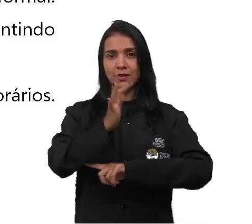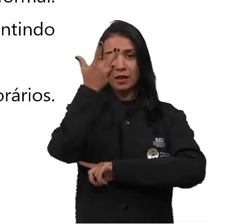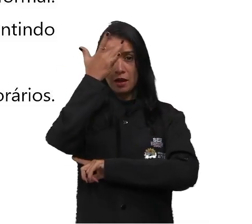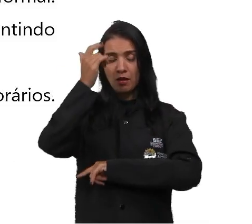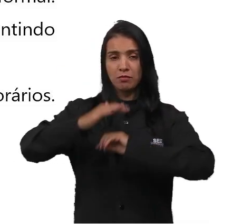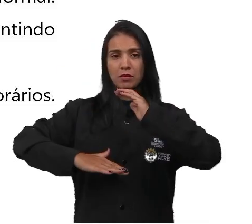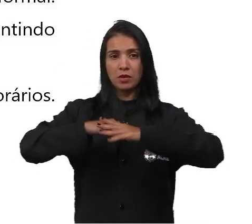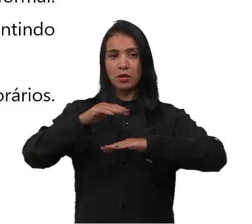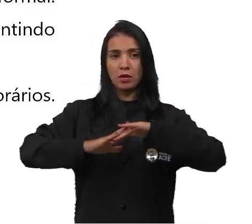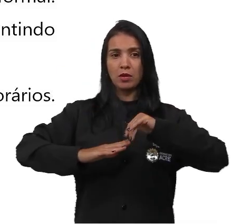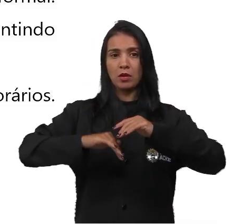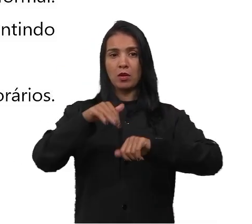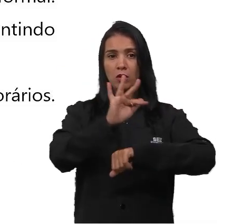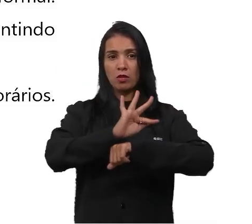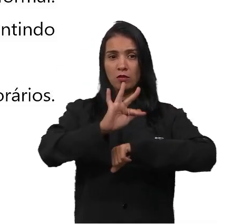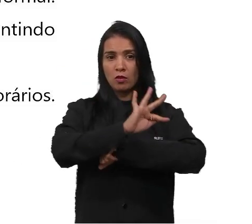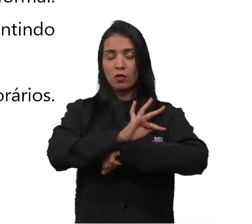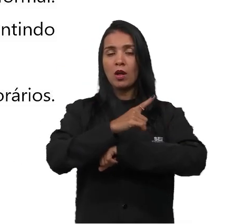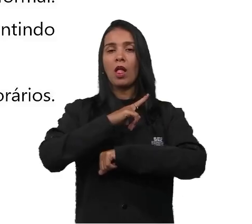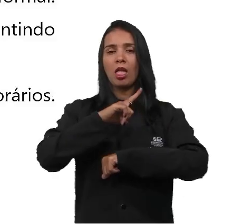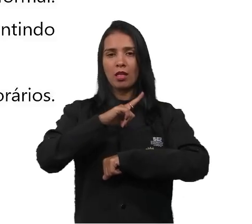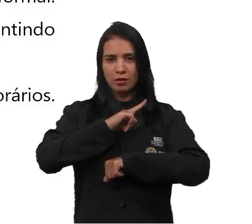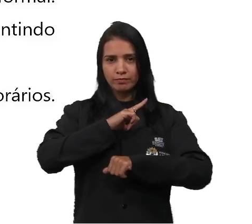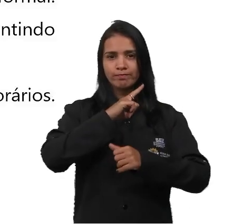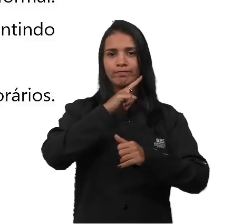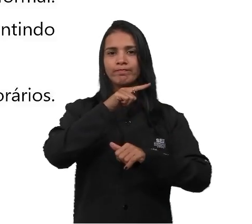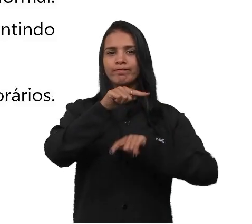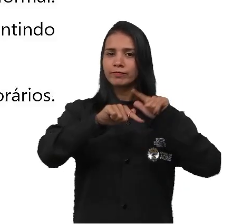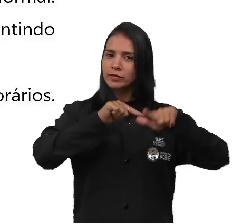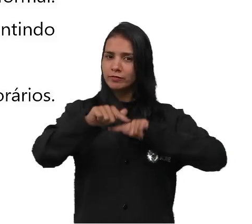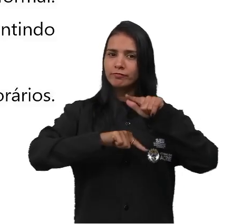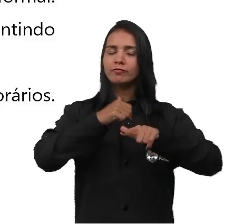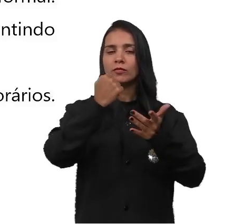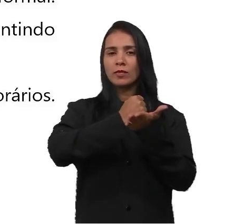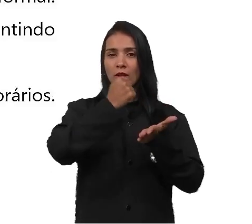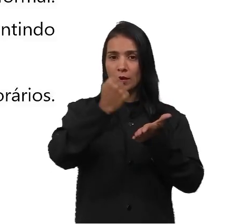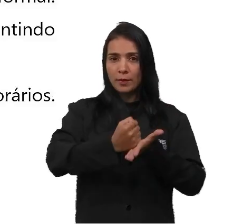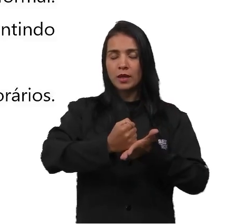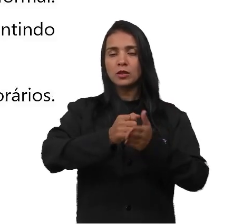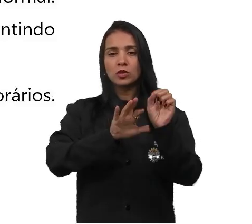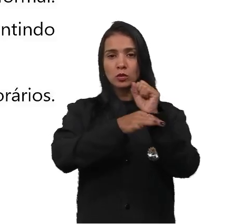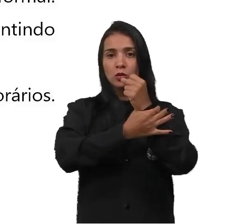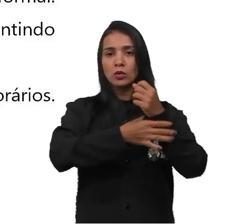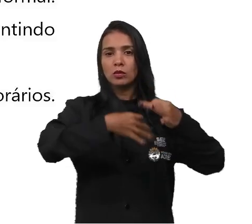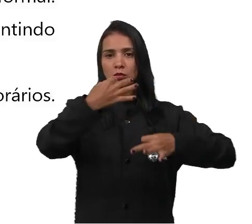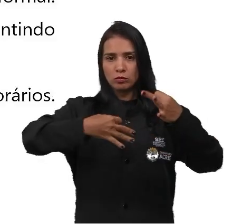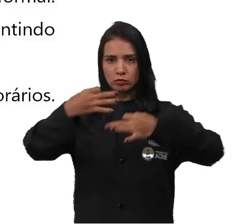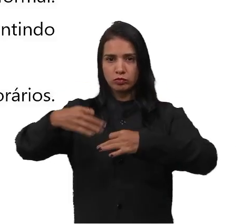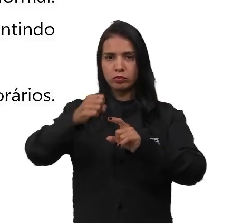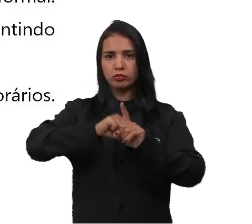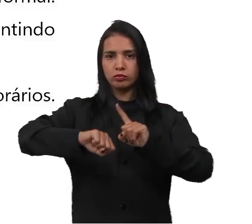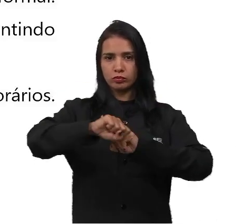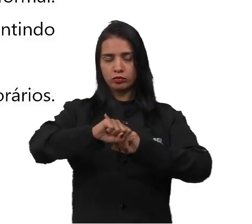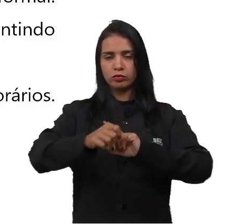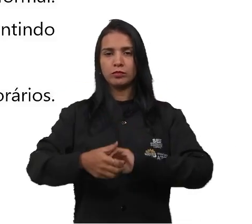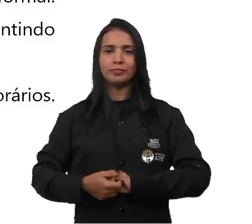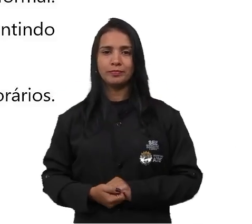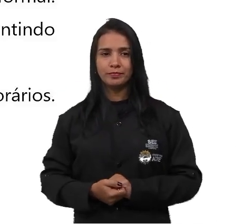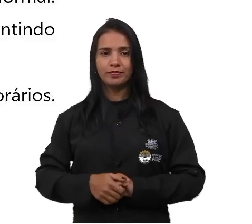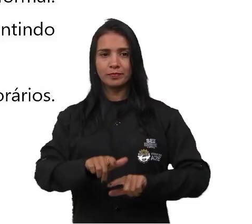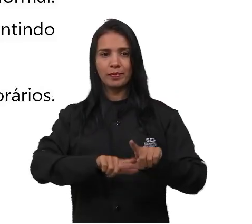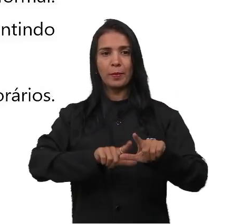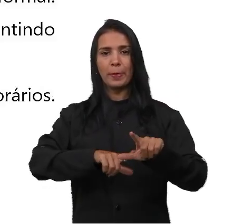vínculo empregatício registrado, garantindo segurança jurídica e social. Letra